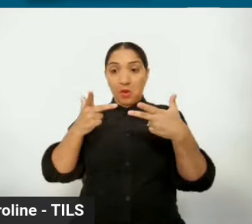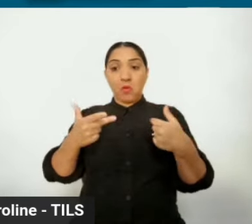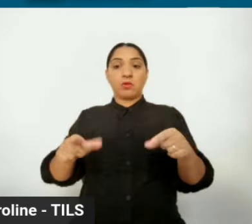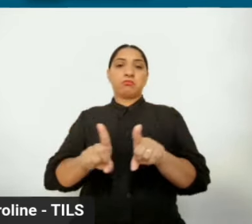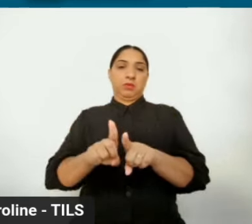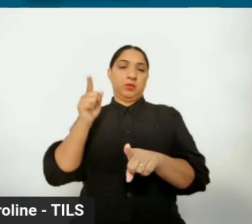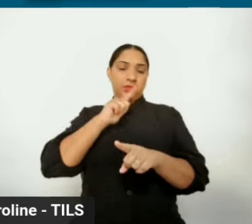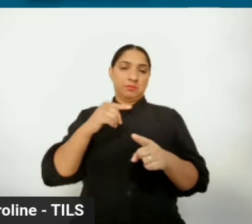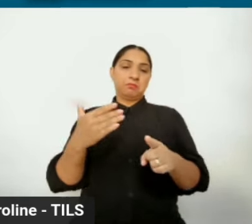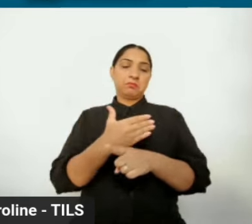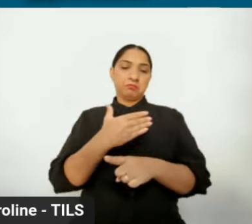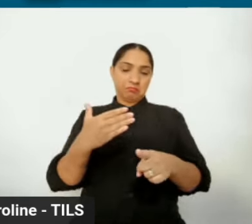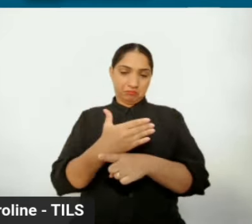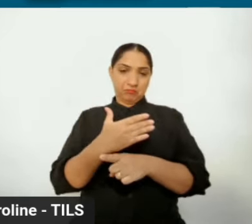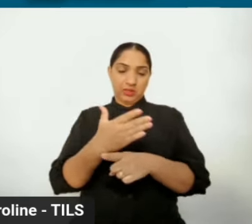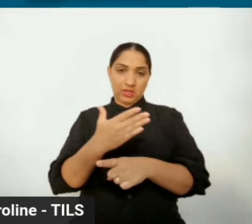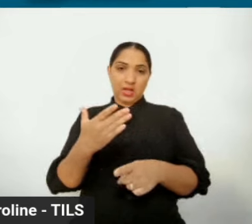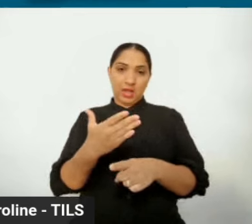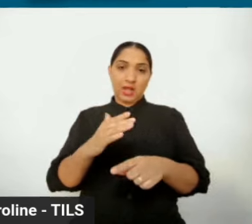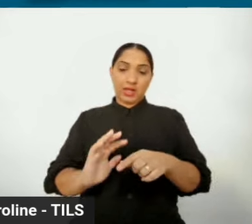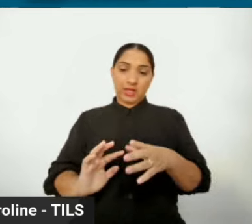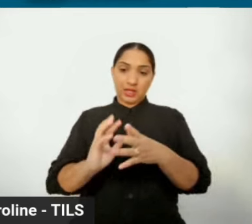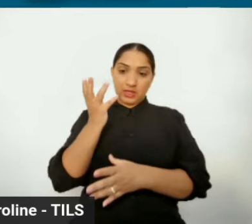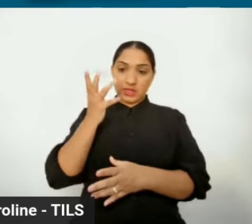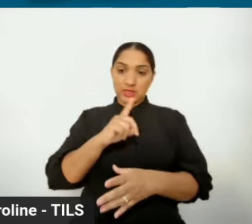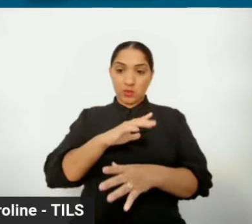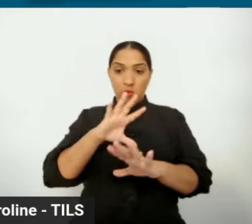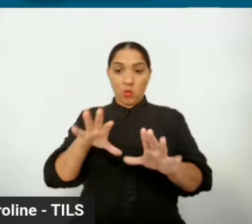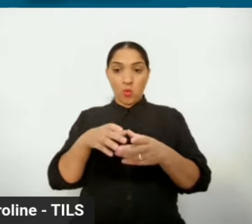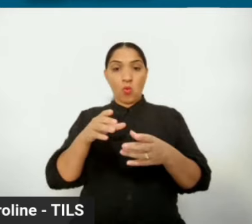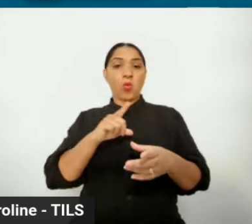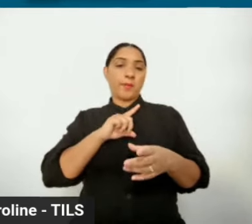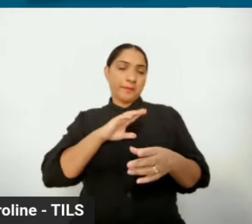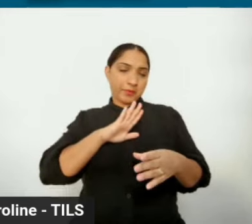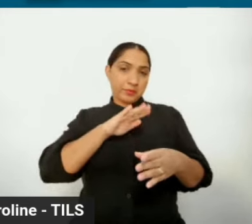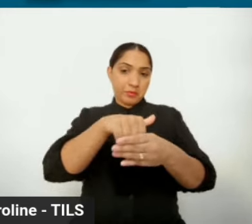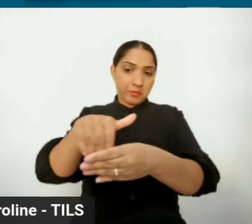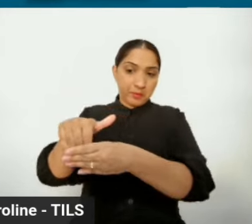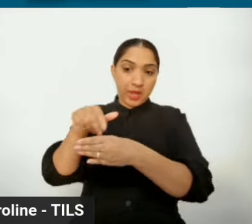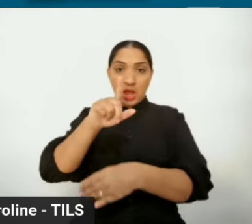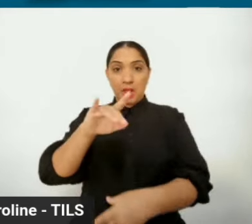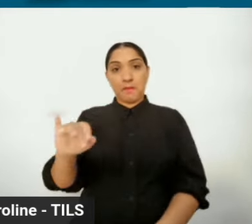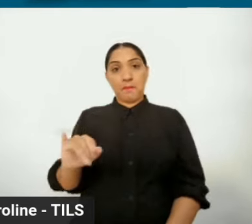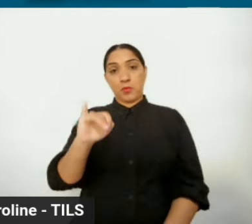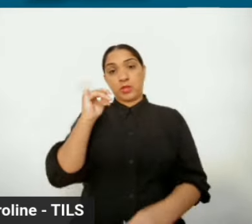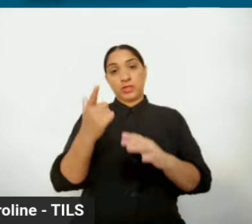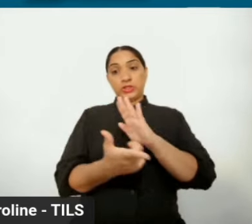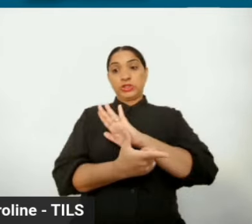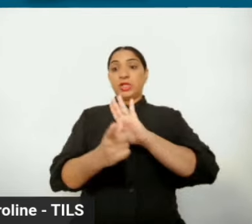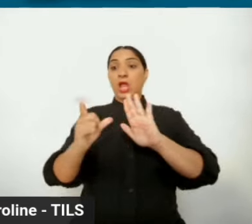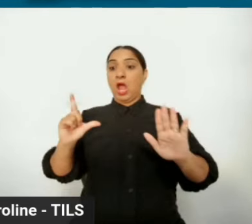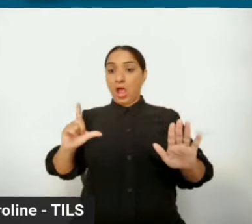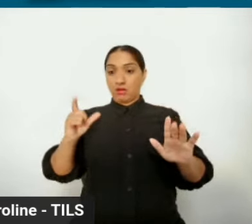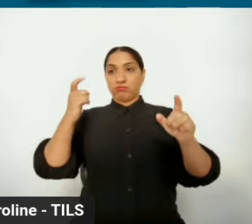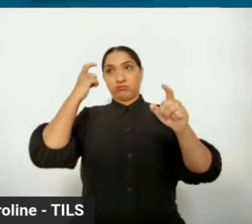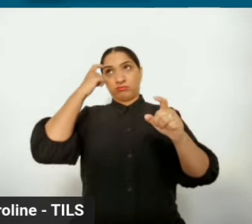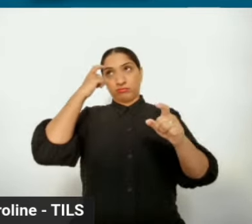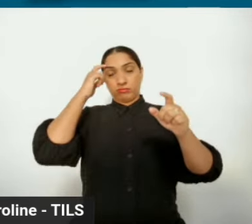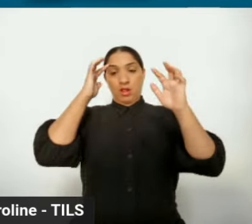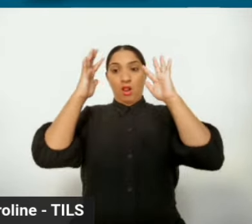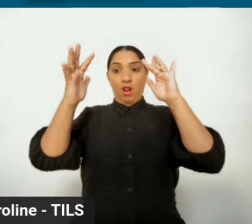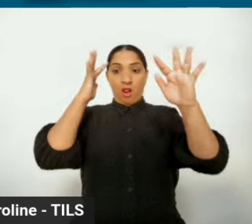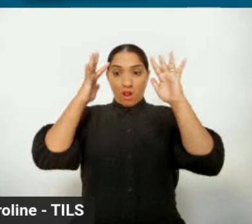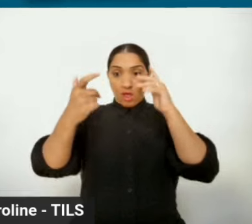na realização das suas campanhas. É um momento importante fazer tudo isso com antecedência, ter conhecimento de tudo isso com